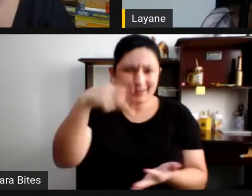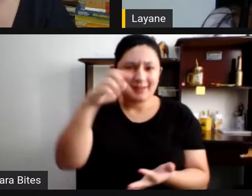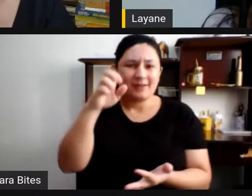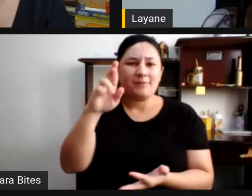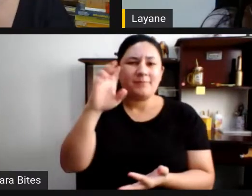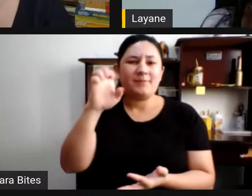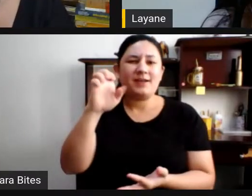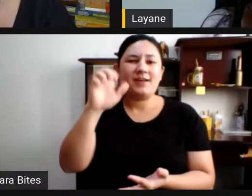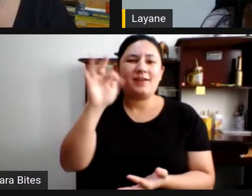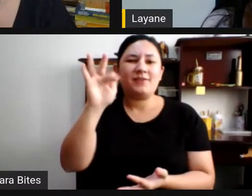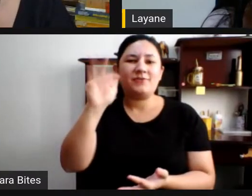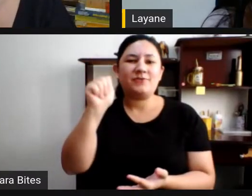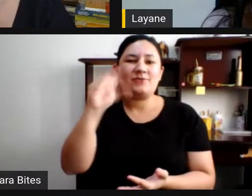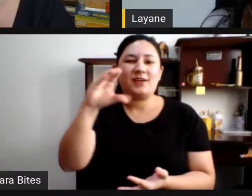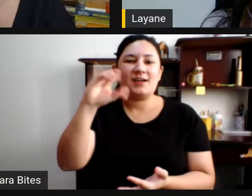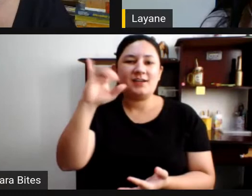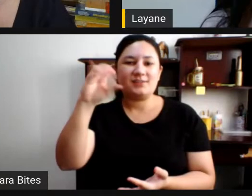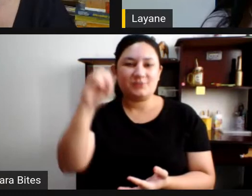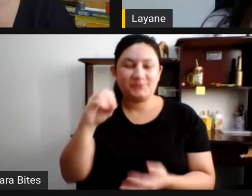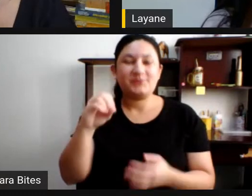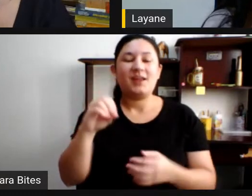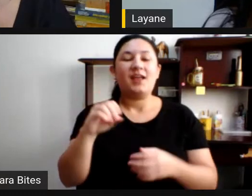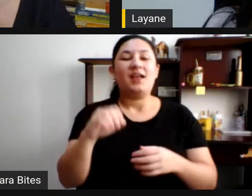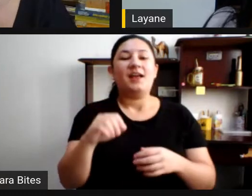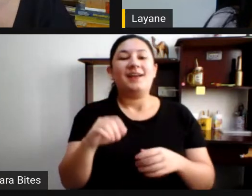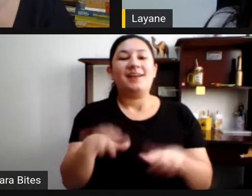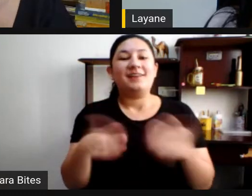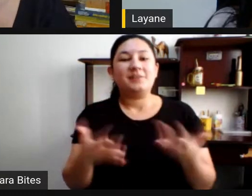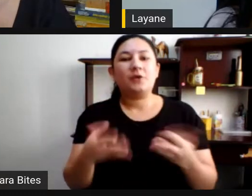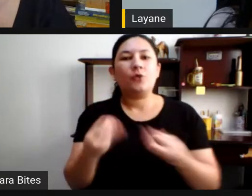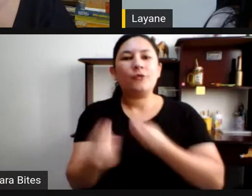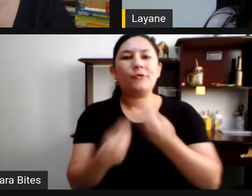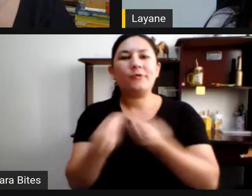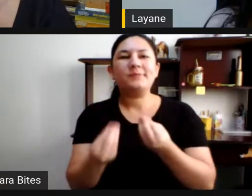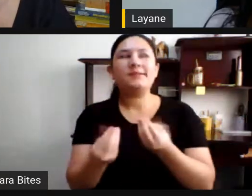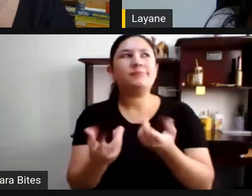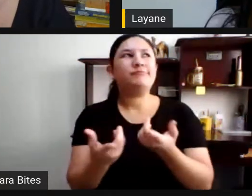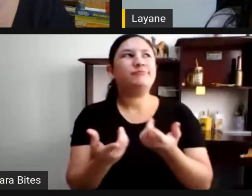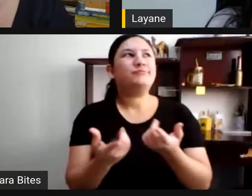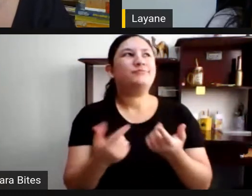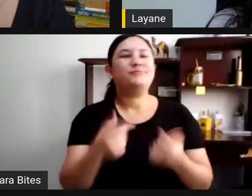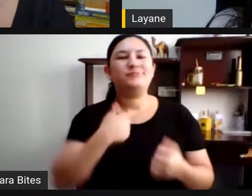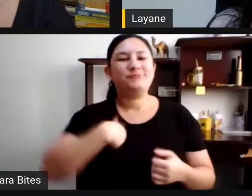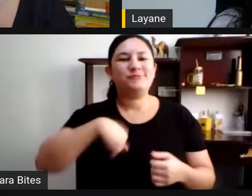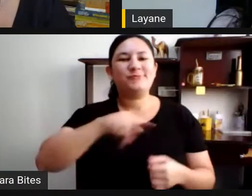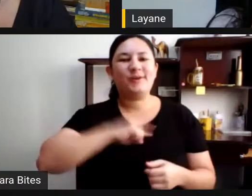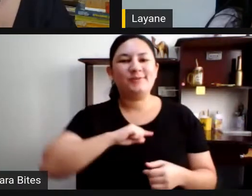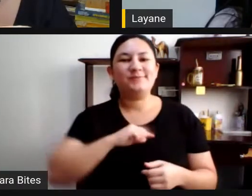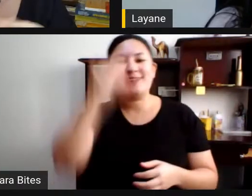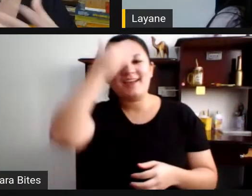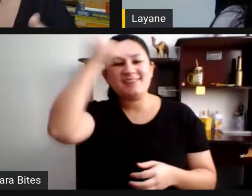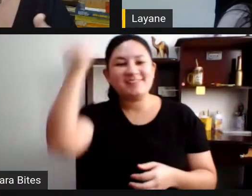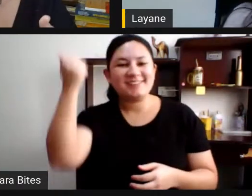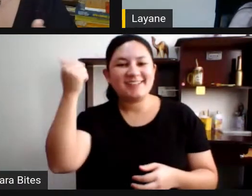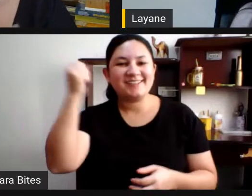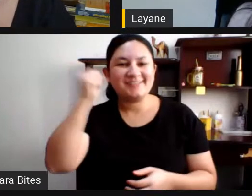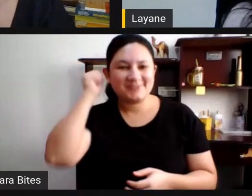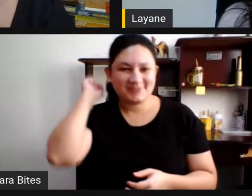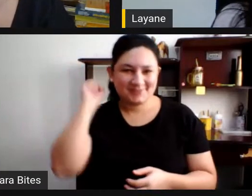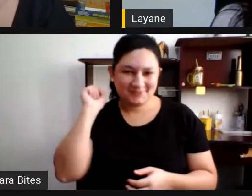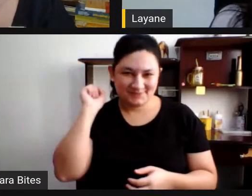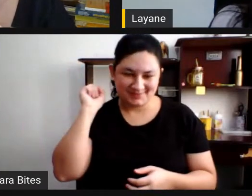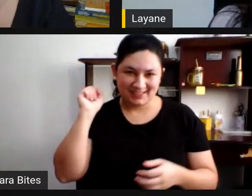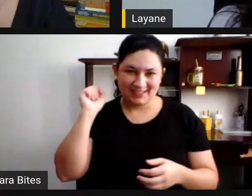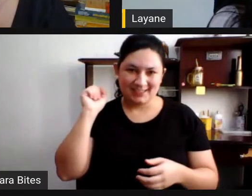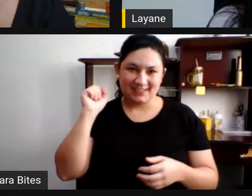de fato o curso de linguística geral ele é leitura obrigatória mas nem sempre